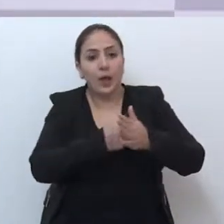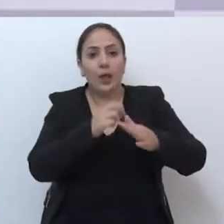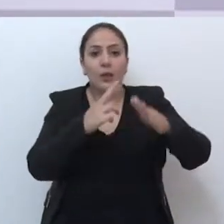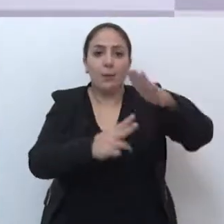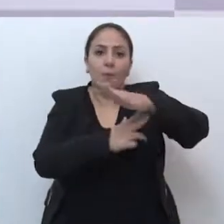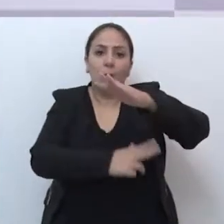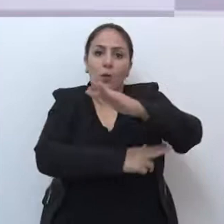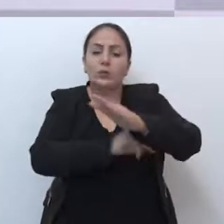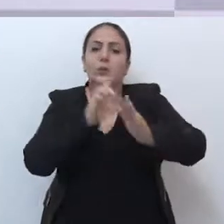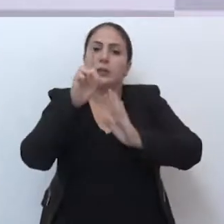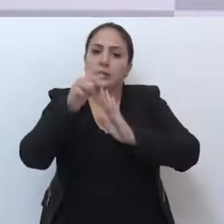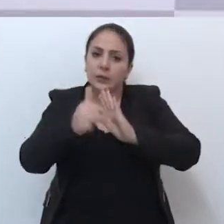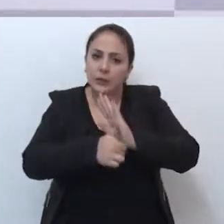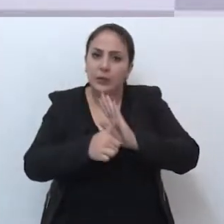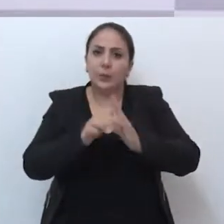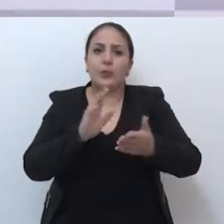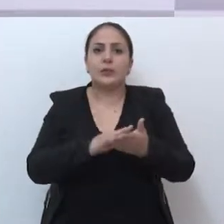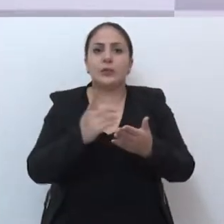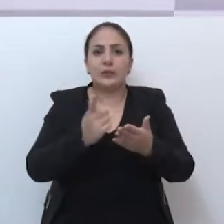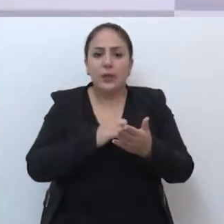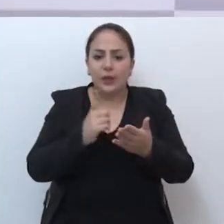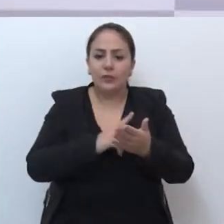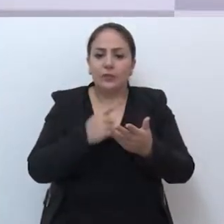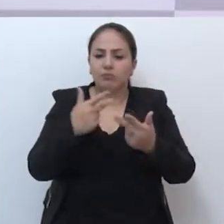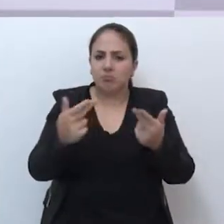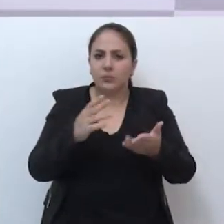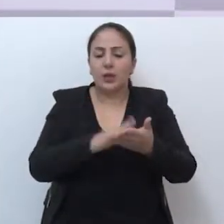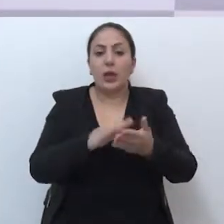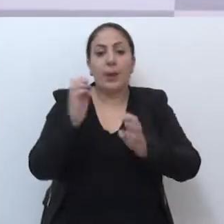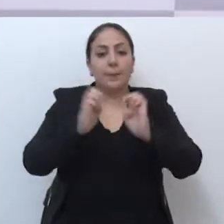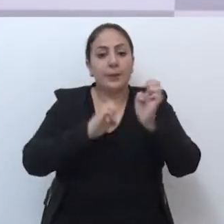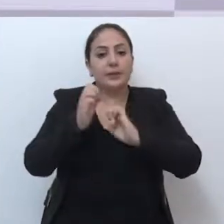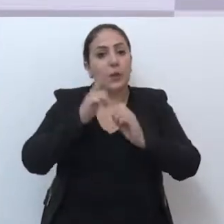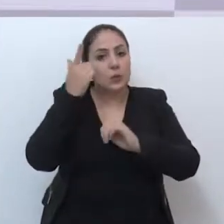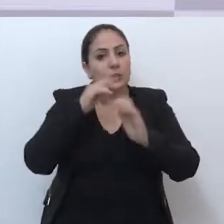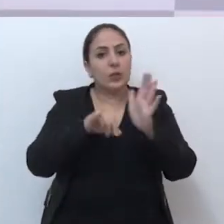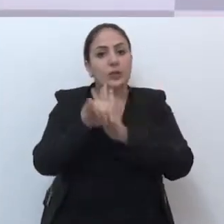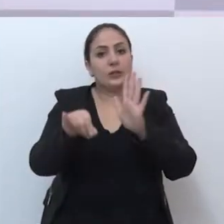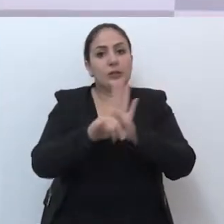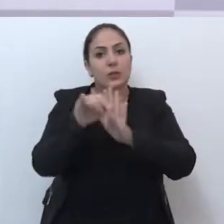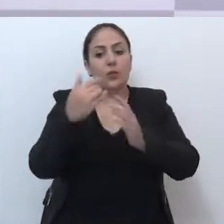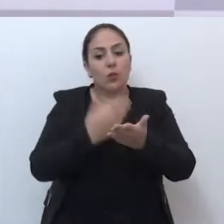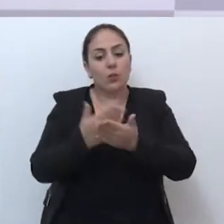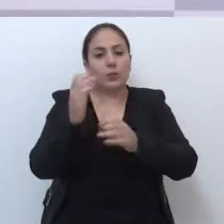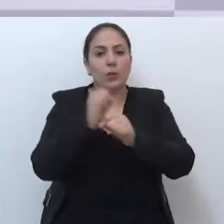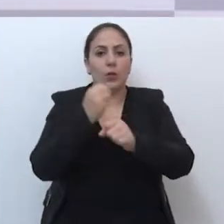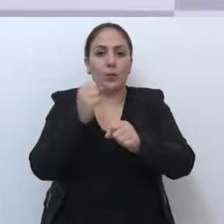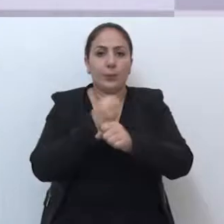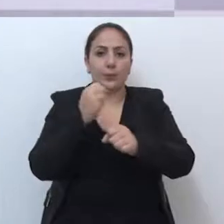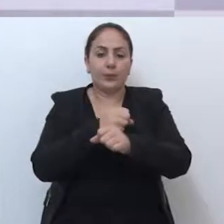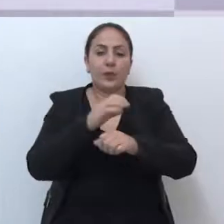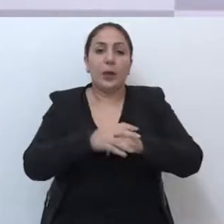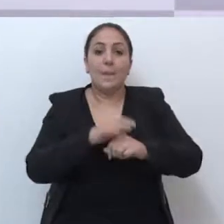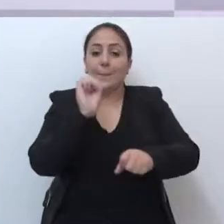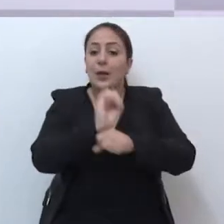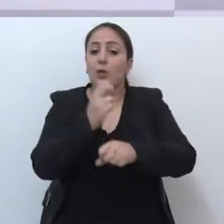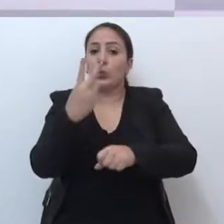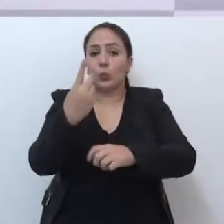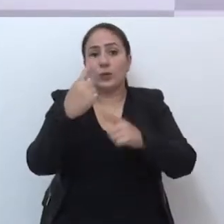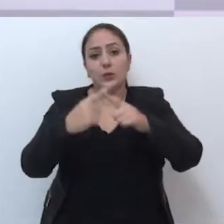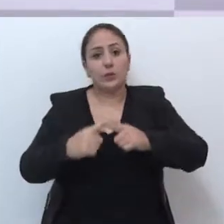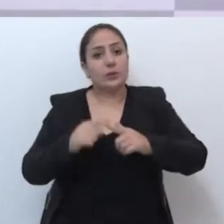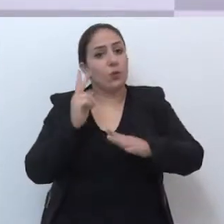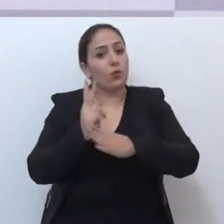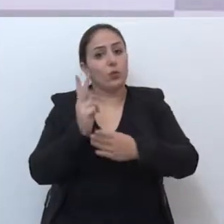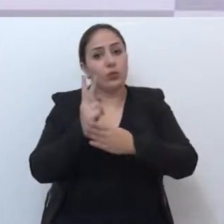ponte, logo a mais feitas as licitações, o empresário ganhou a licitação e iniciou a obra. A obra parou 2